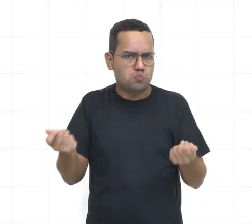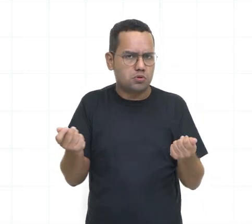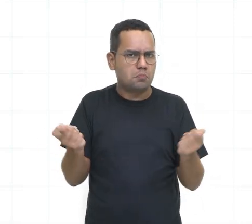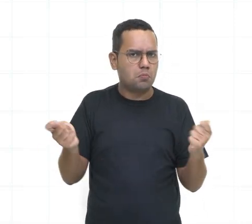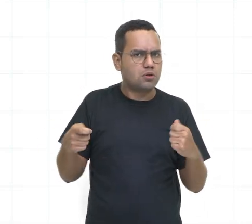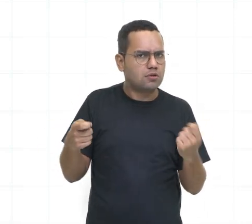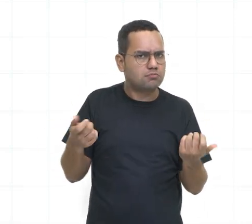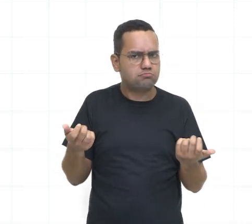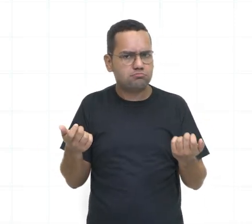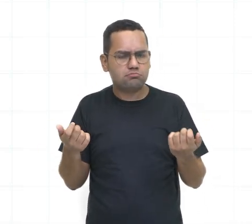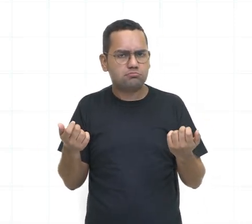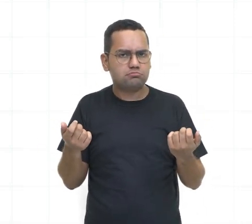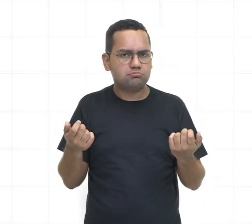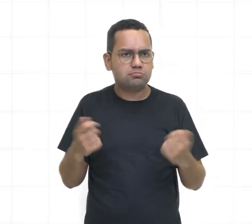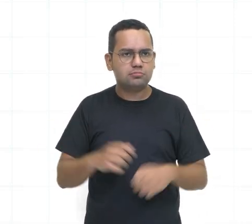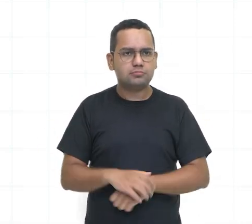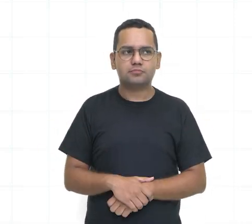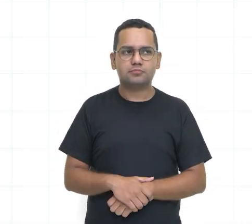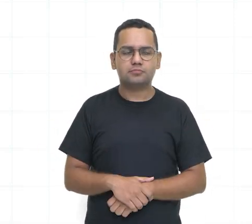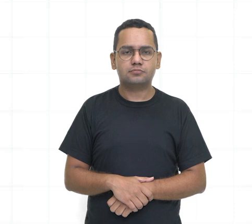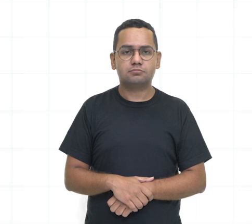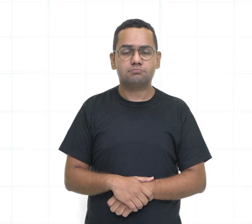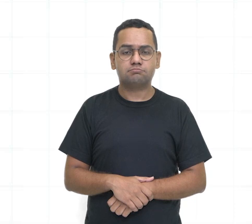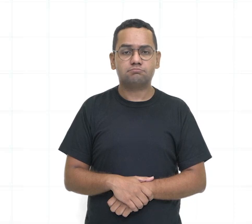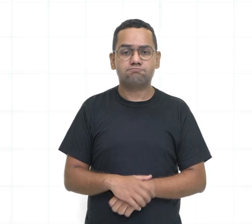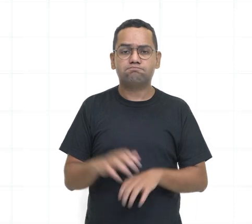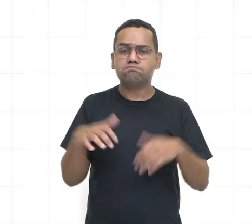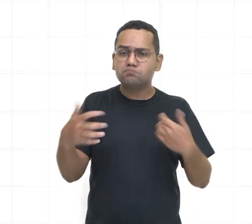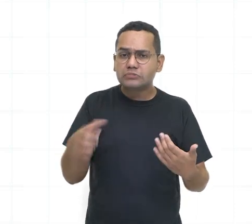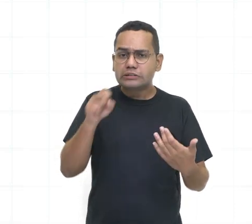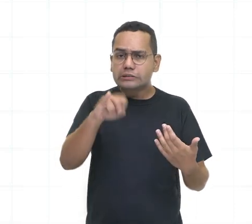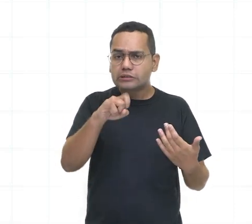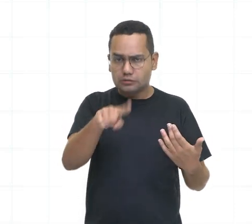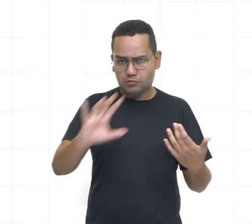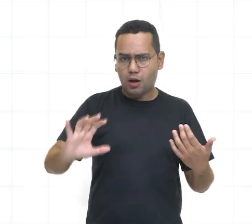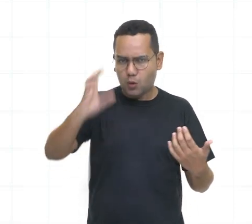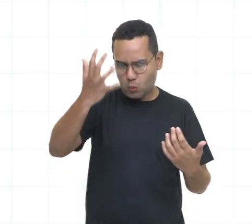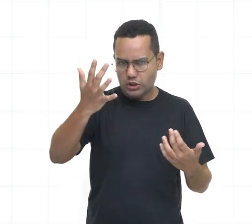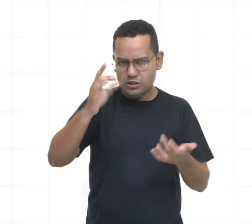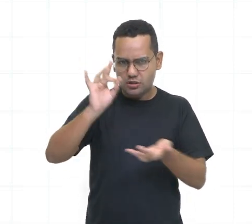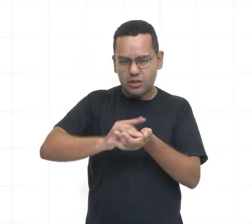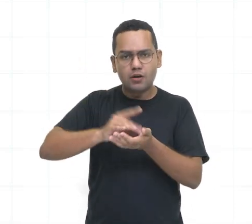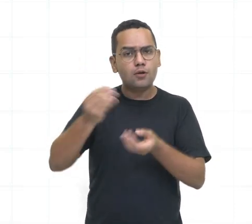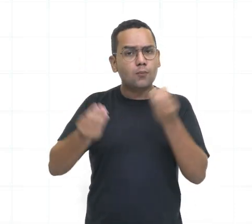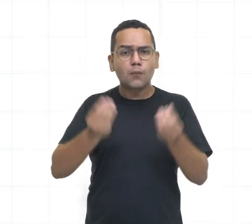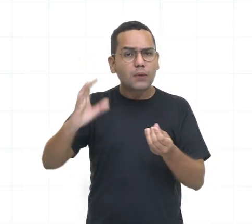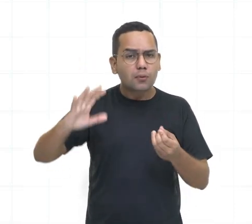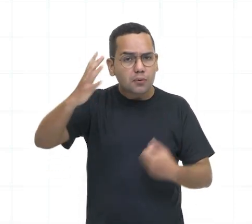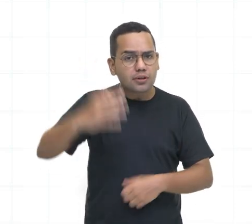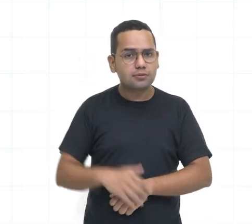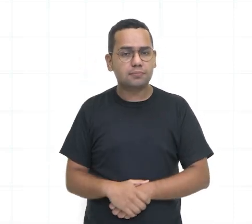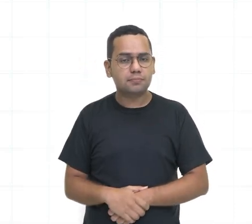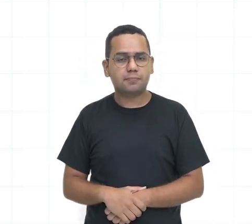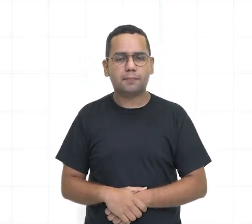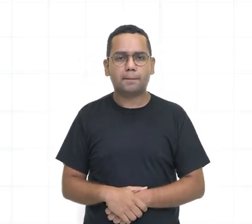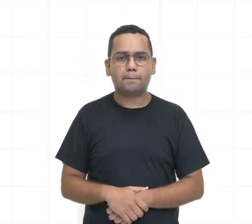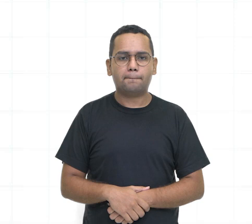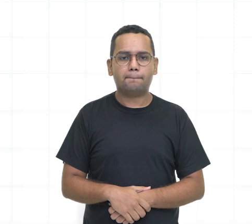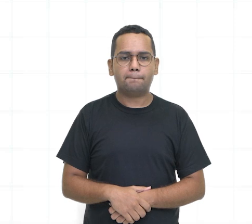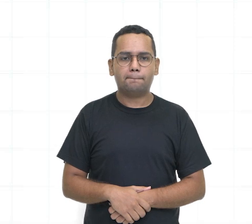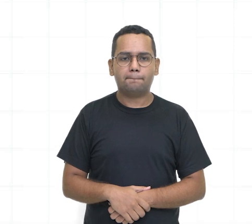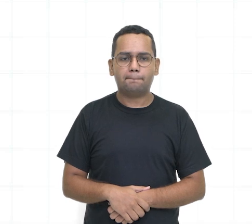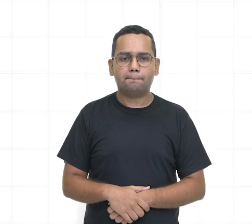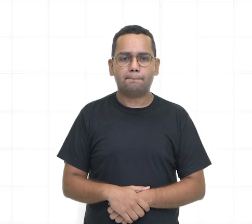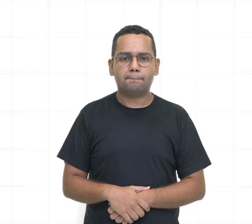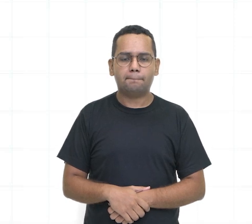algum momento elas acabam? E caso isso seja verdade, como que esse processo pode acontecer? Como que